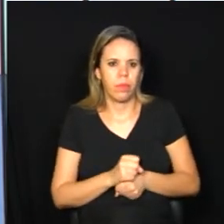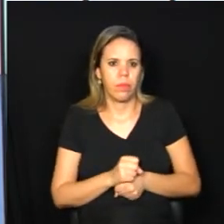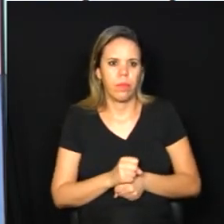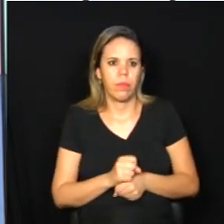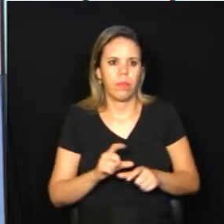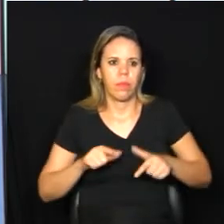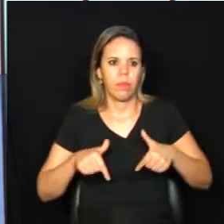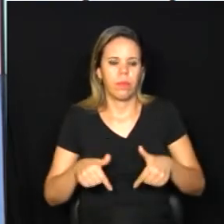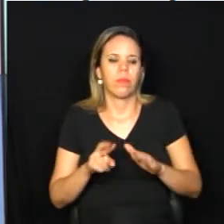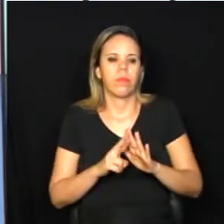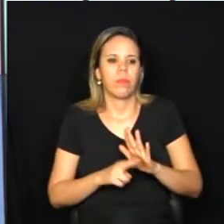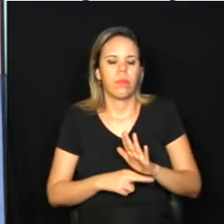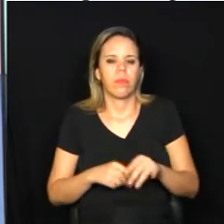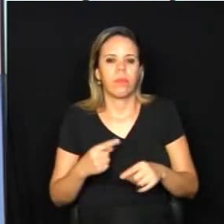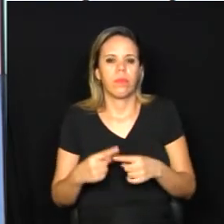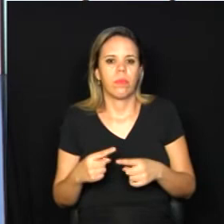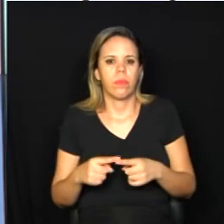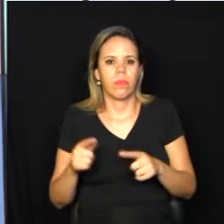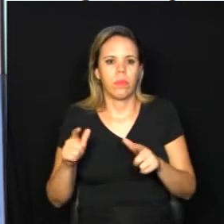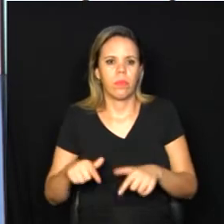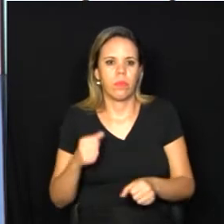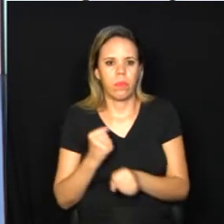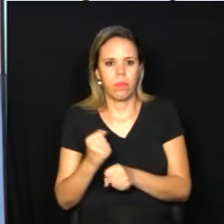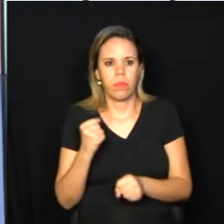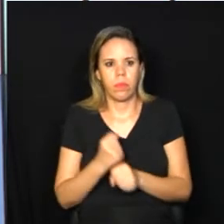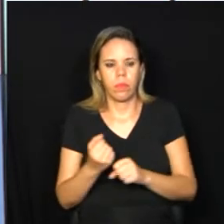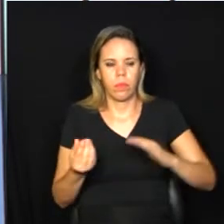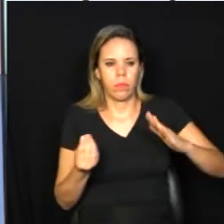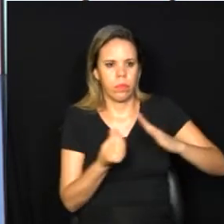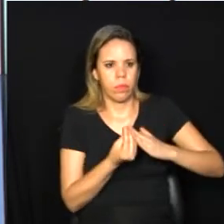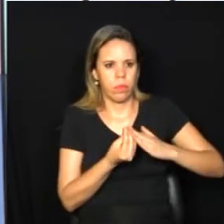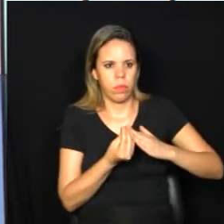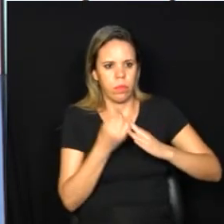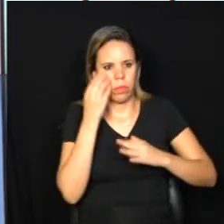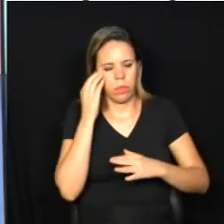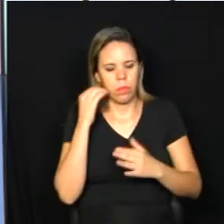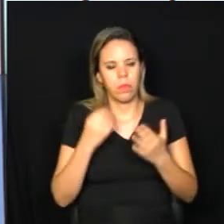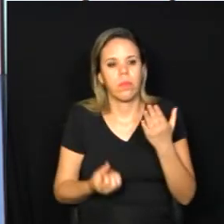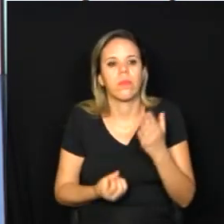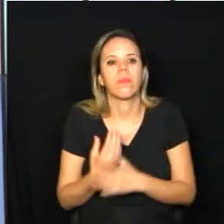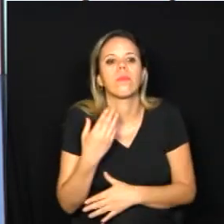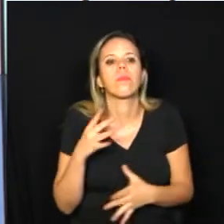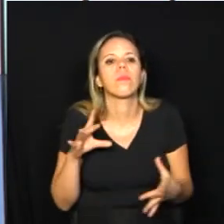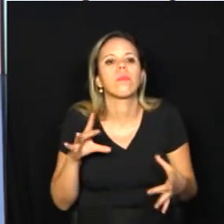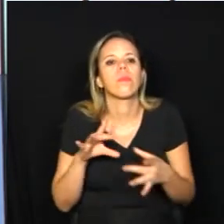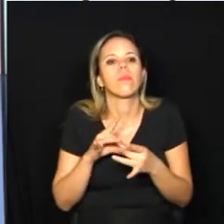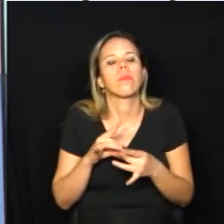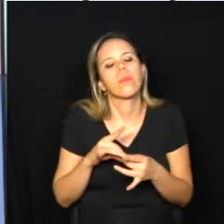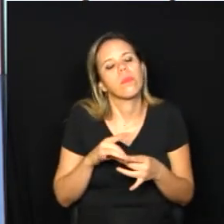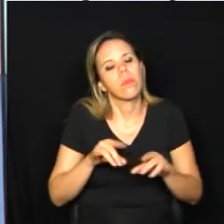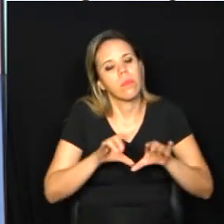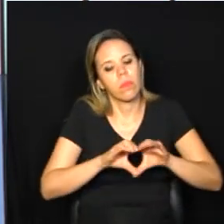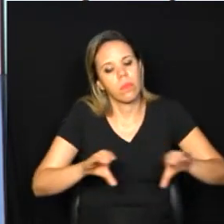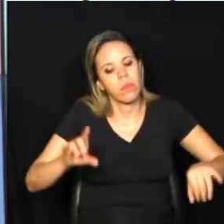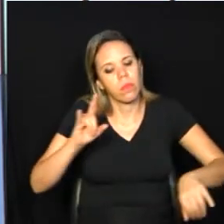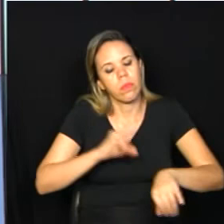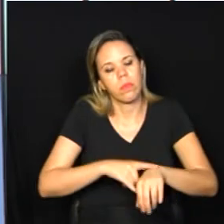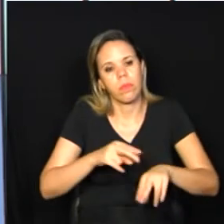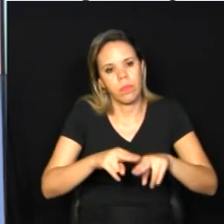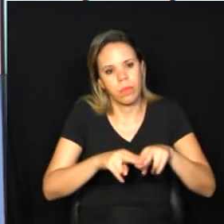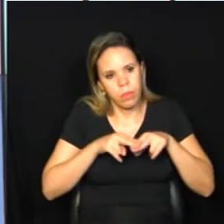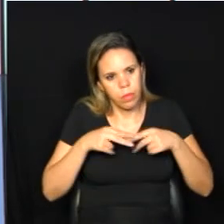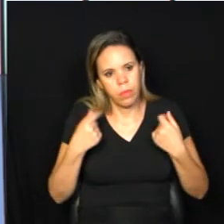medida é justamente porque ali tem uma obra da Sanasa que vai acontecer, uma ligação de rede de esgoto, por isso